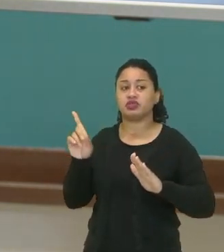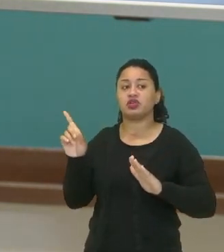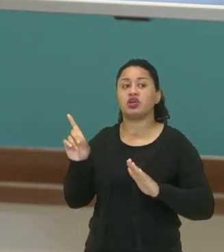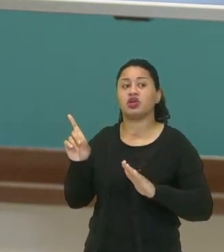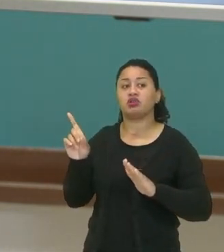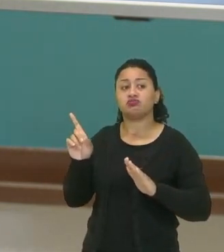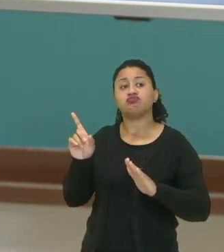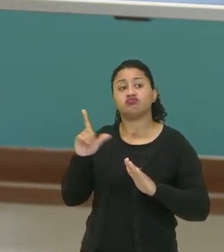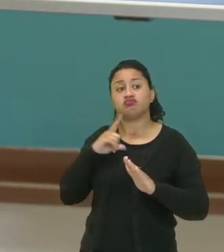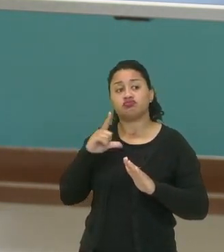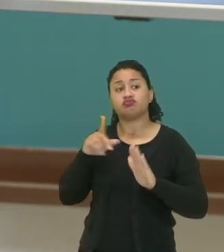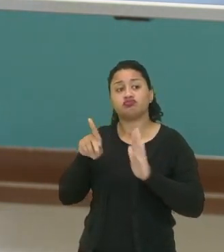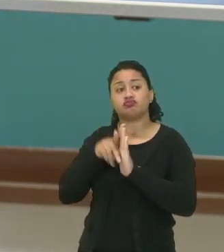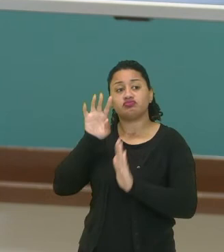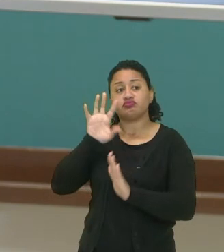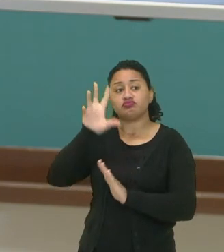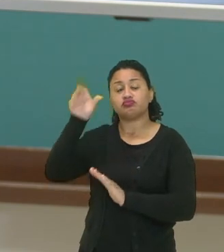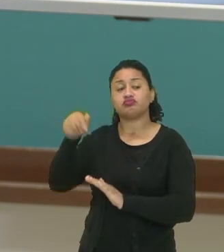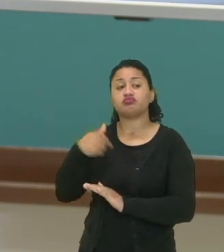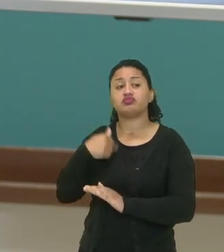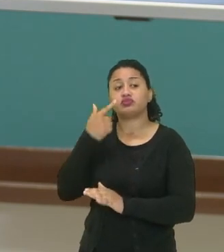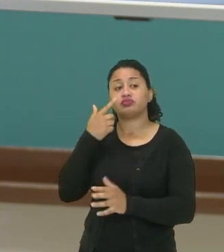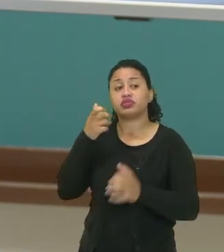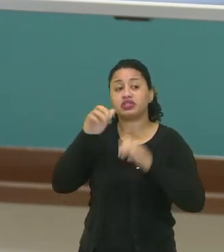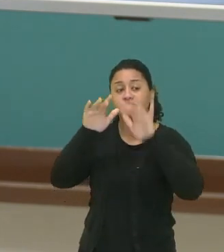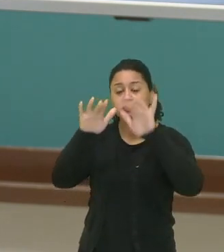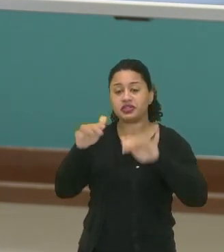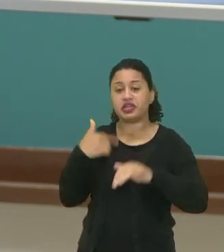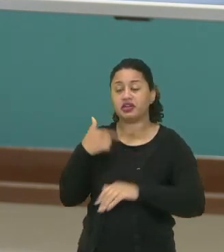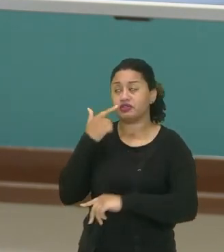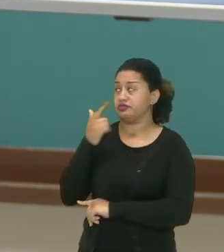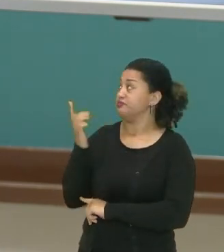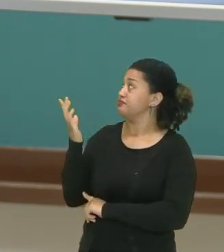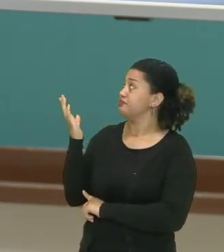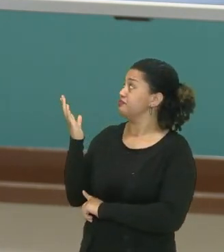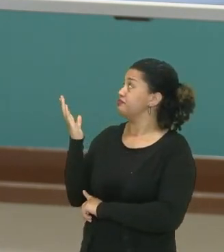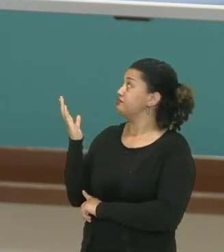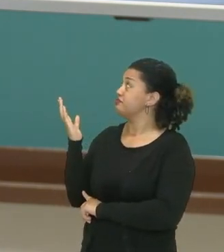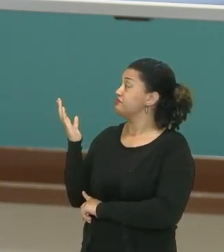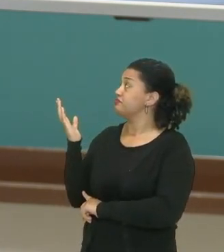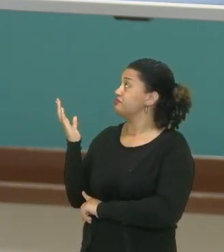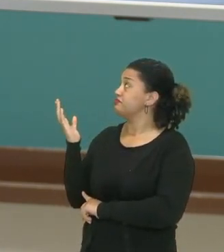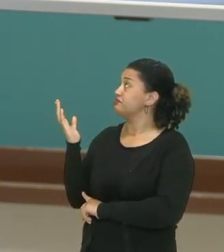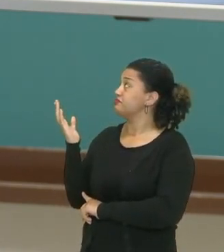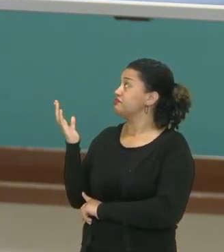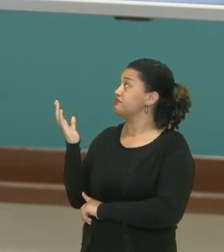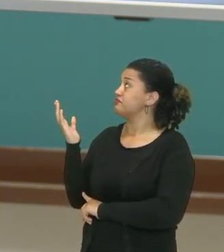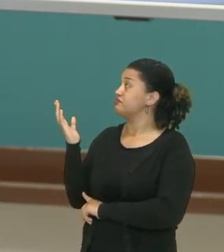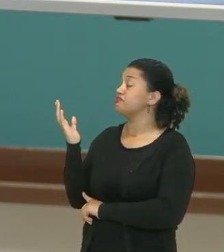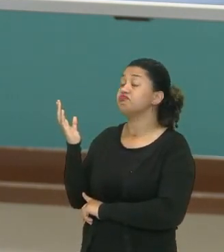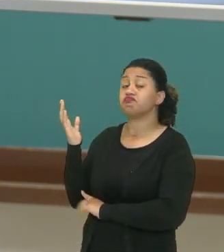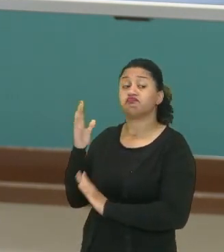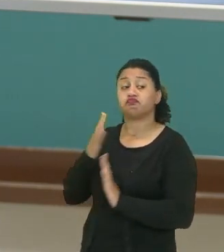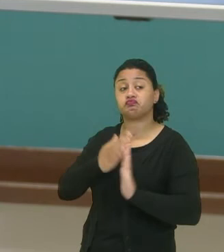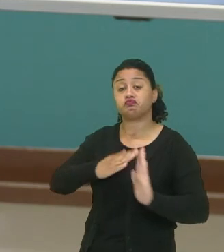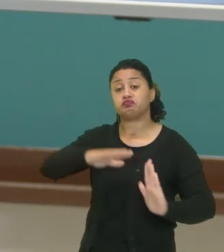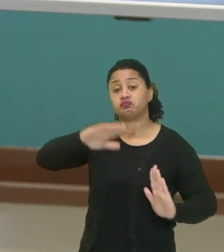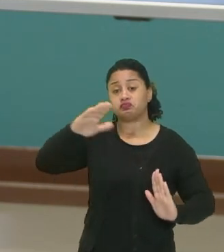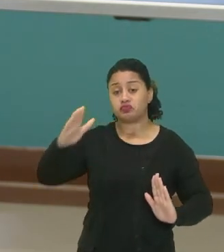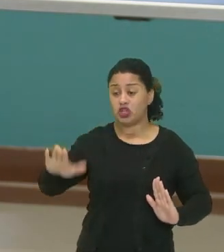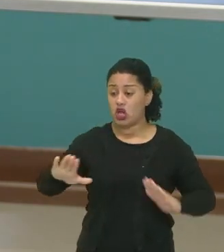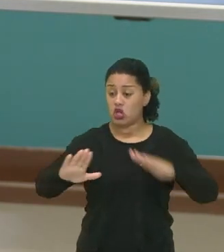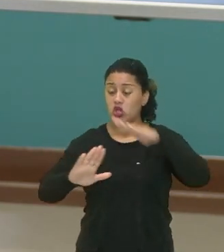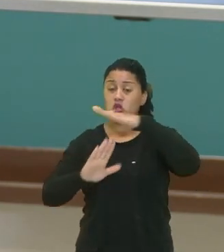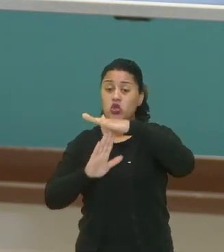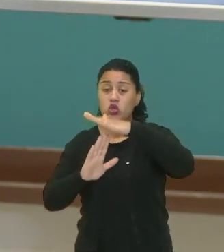na África. Então, no topo dele tem a neve. Então, apresentam baixas temperaturas e chove relativamente pouco.